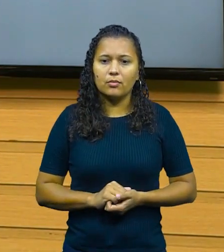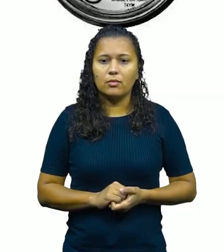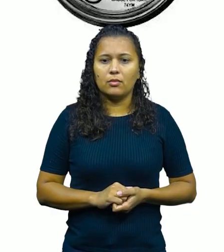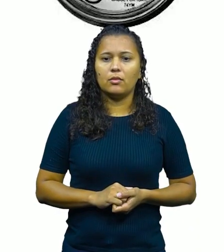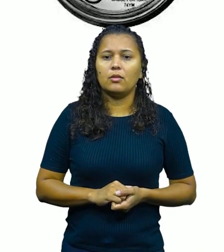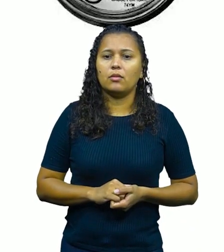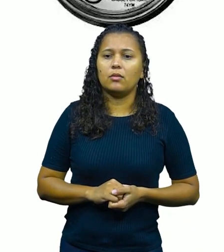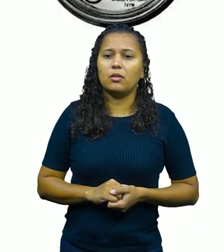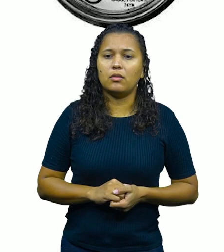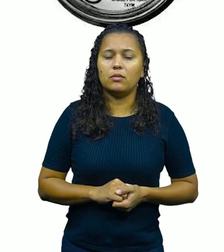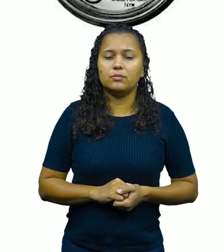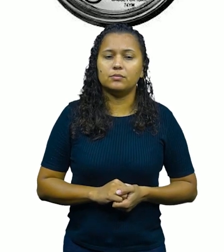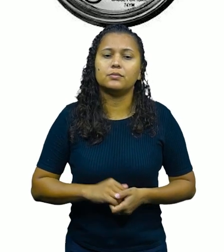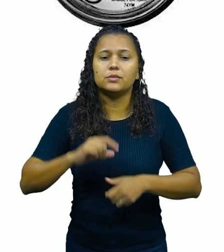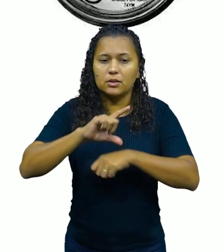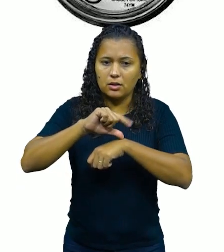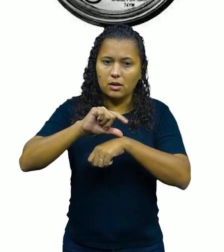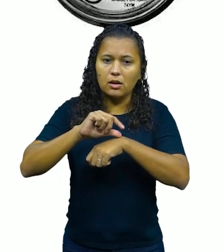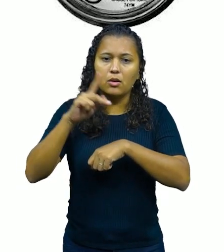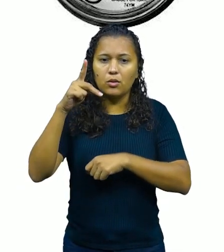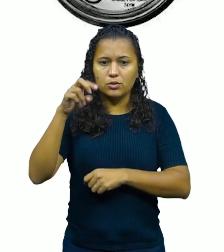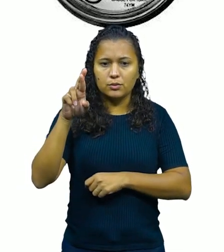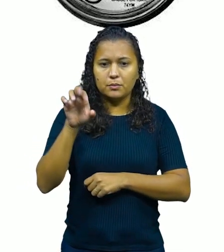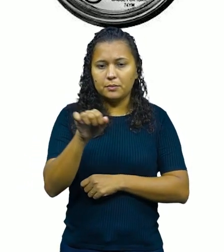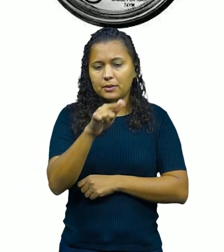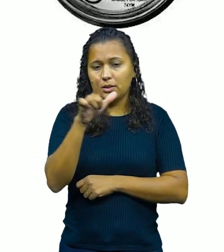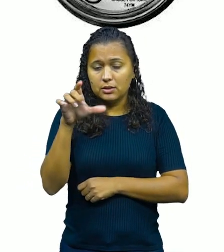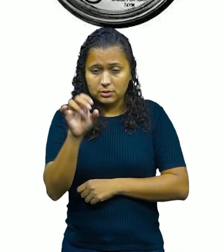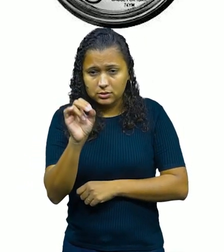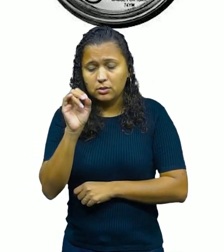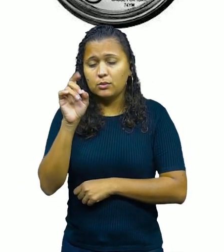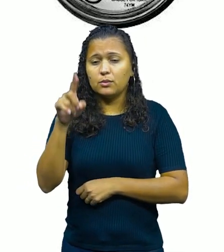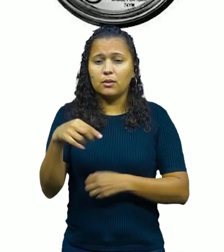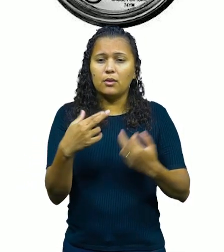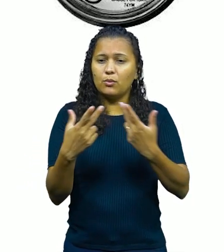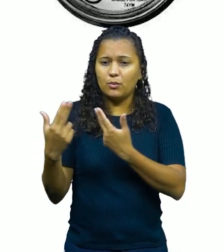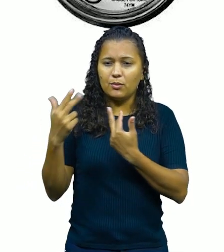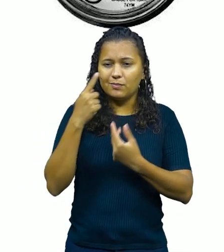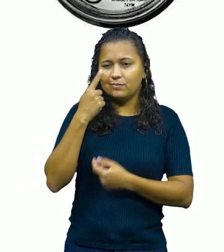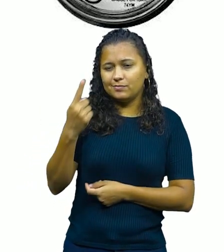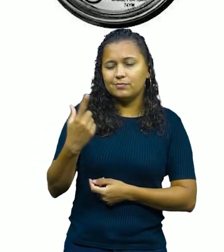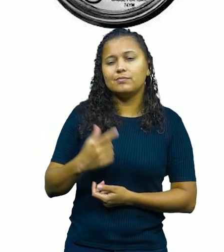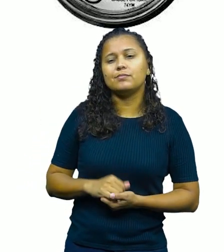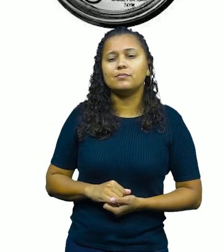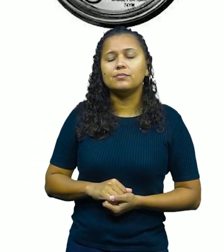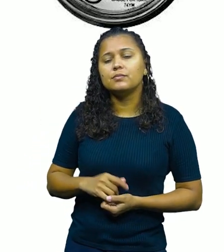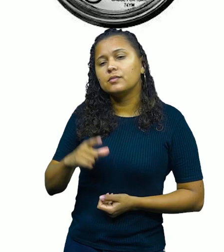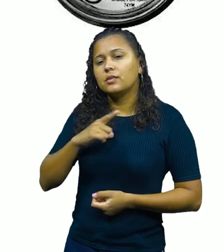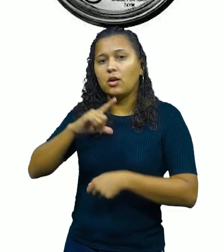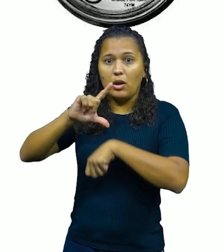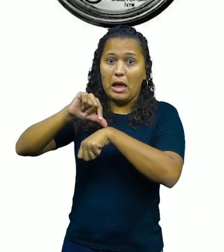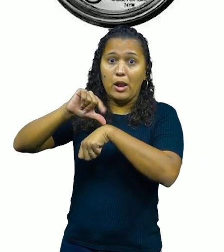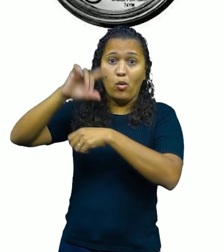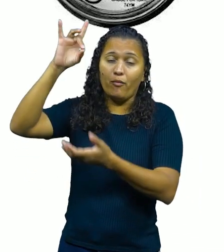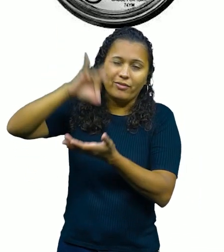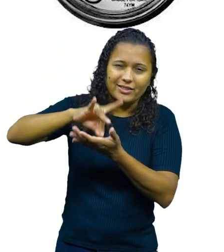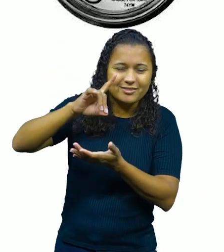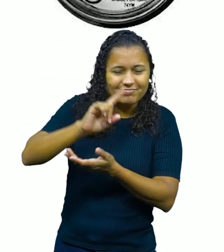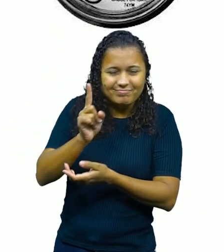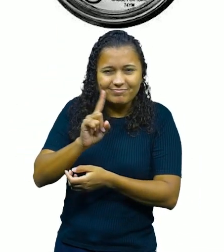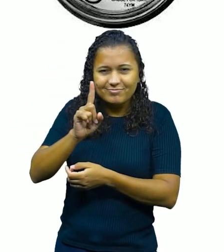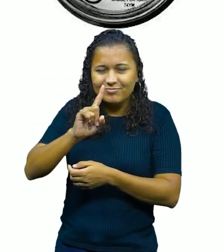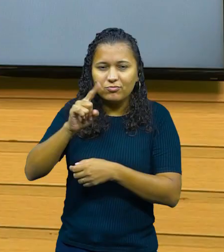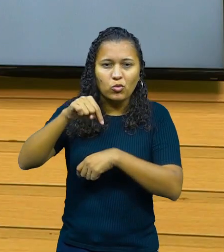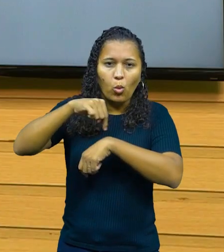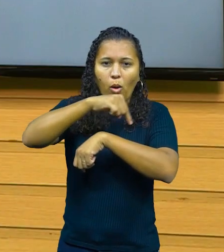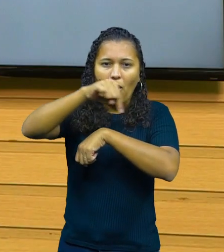pressão. E aí, quando eu falo relógio de pressão, eu estou sempre me referindo a esse medidor aqui. A gente sabe que não é um relógio propriamente